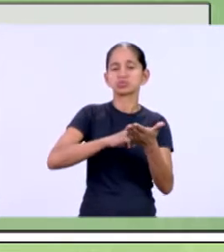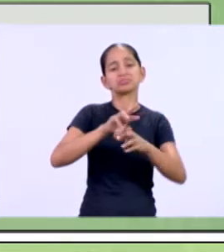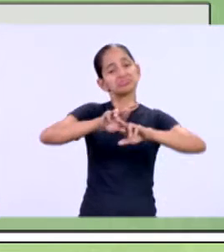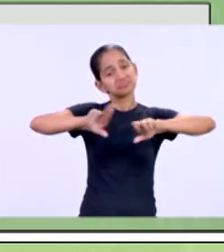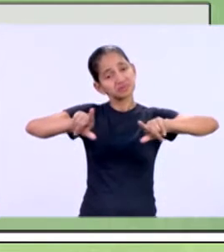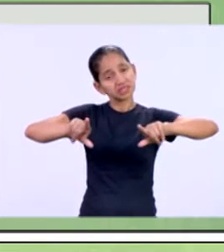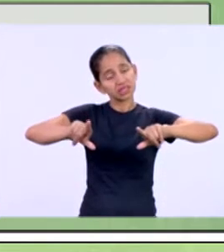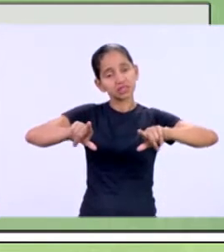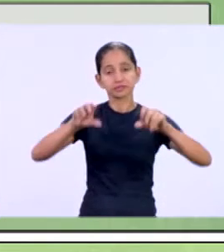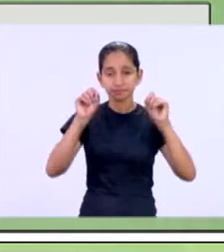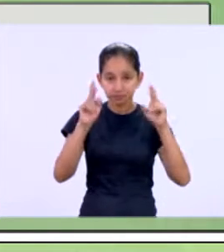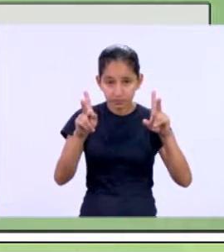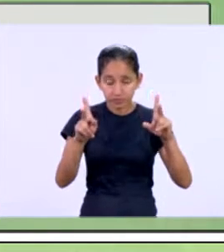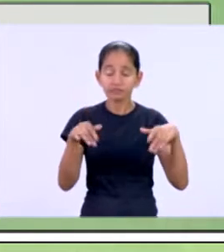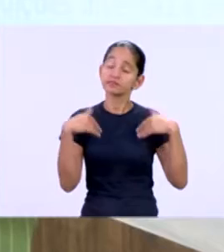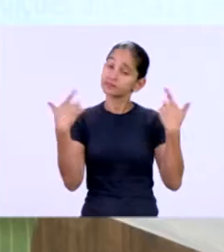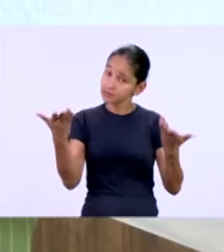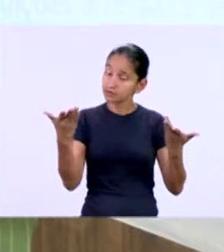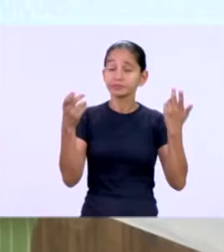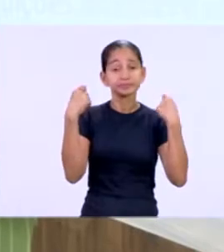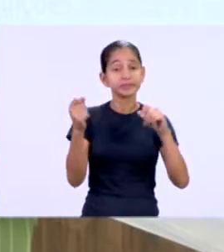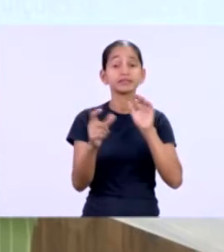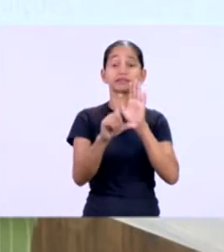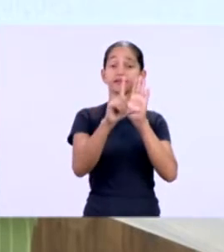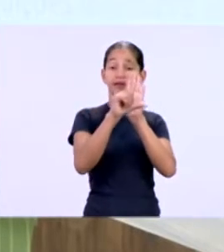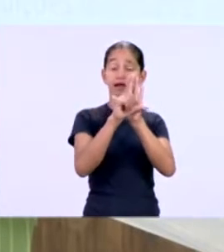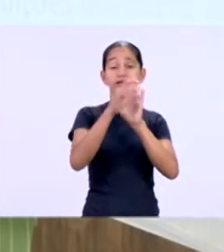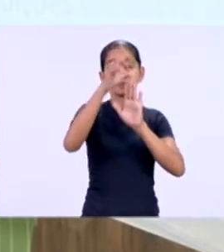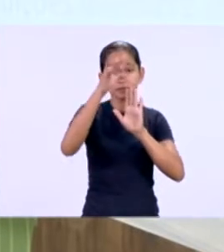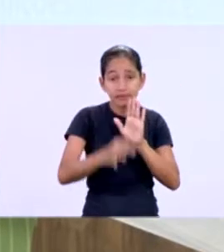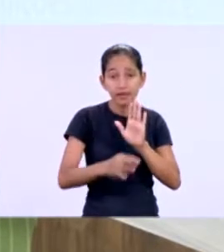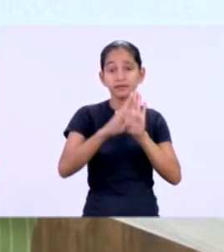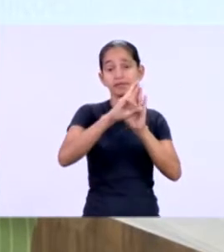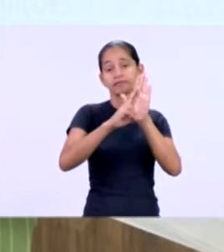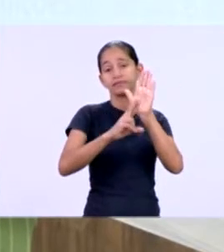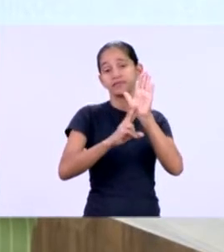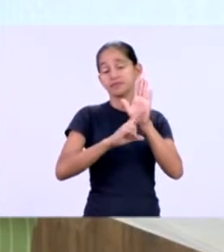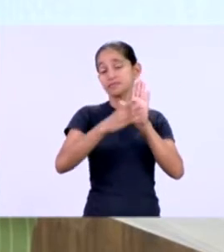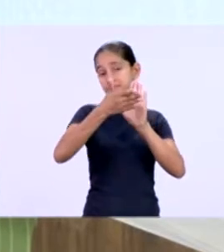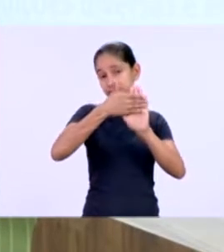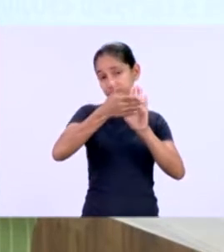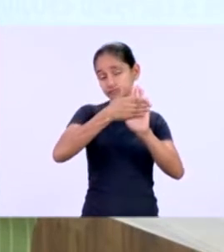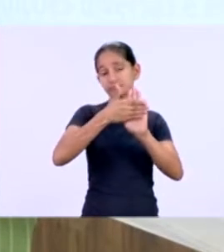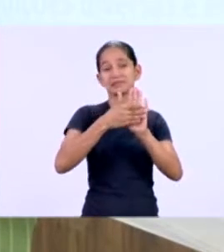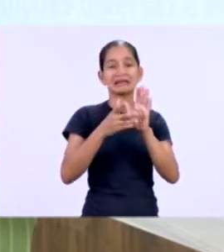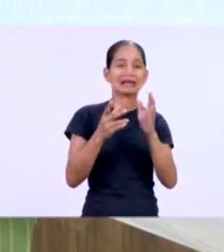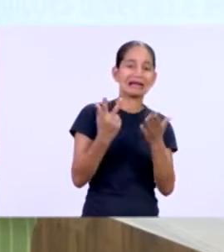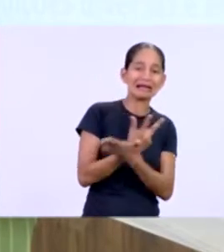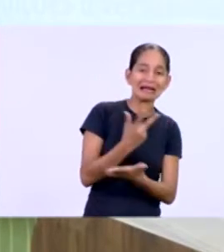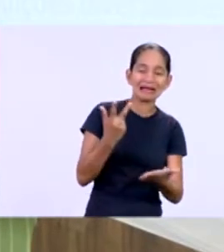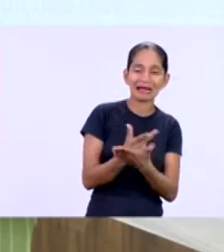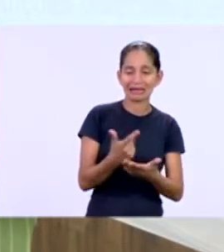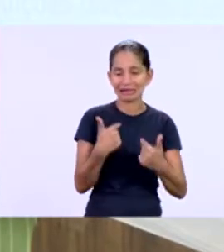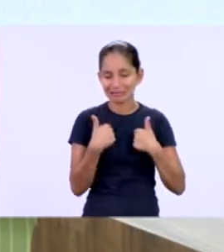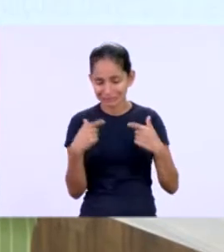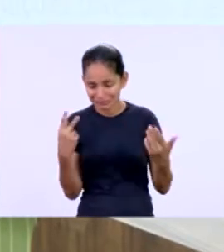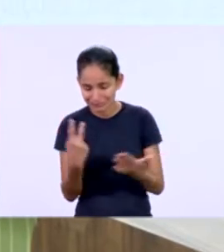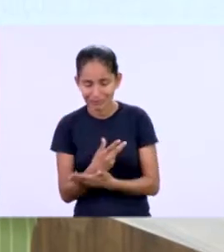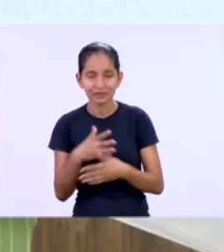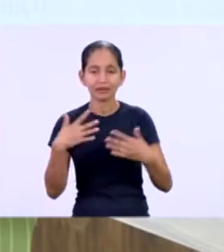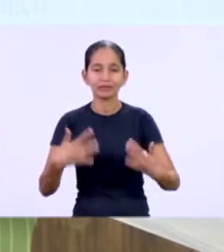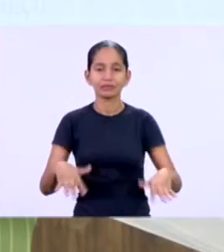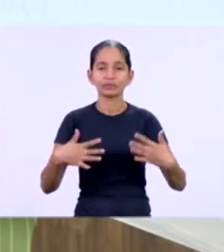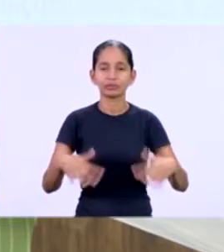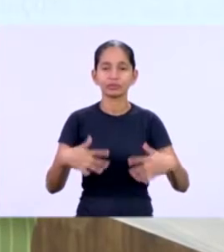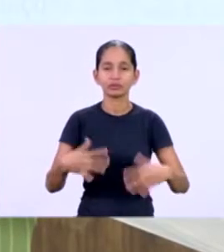Ok, gente? Então é isso. Então tem que estar dentro da lei e não depende de você ter que errar para poder pagar tributo. Não é ato ilícito.